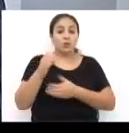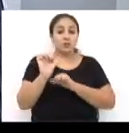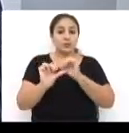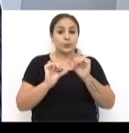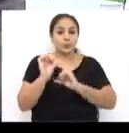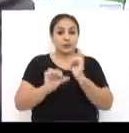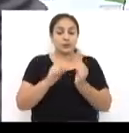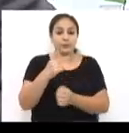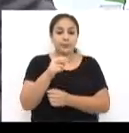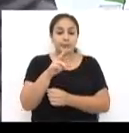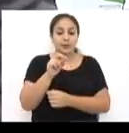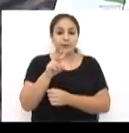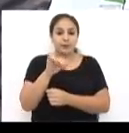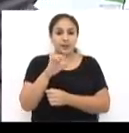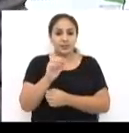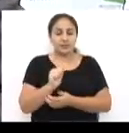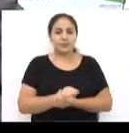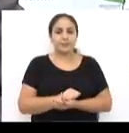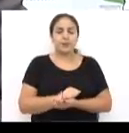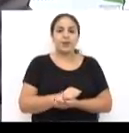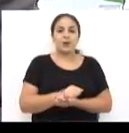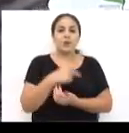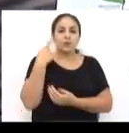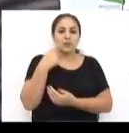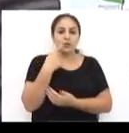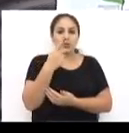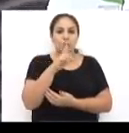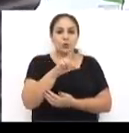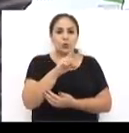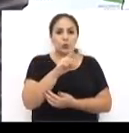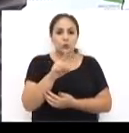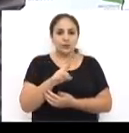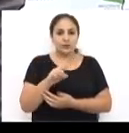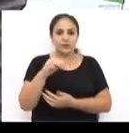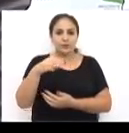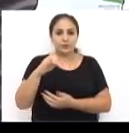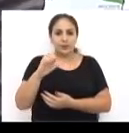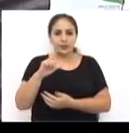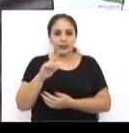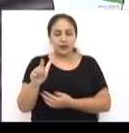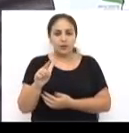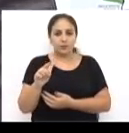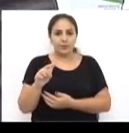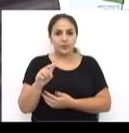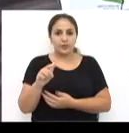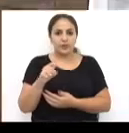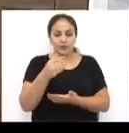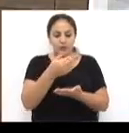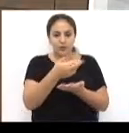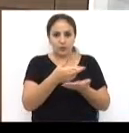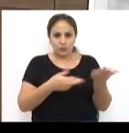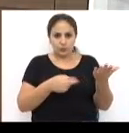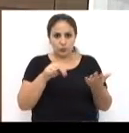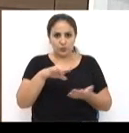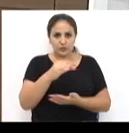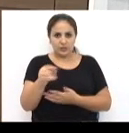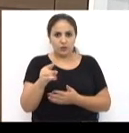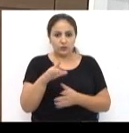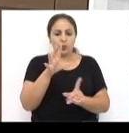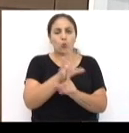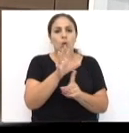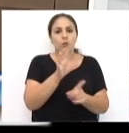da Previdência. Já o vereador Luiz Miguel protocolou uma moção de repúdio contra as possíveis mudanças. Para ele, a